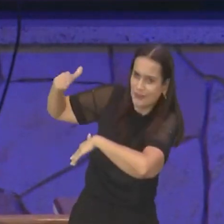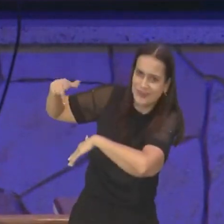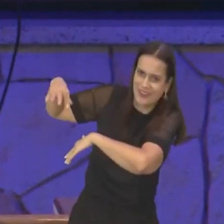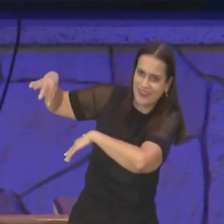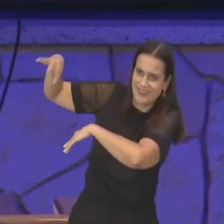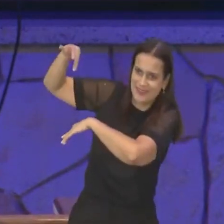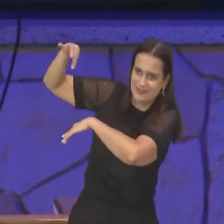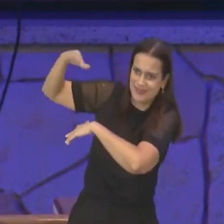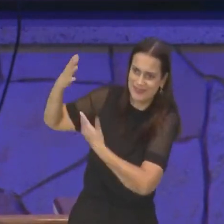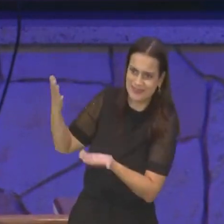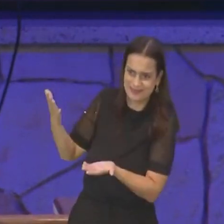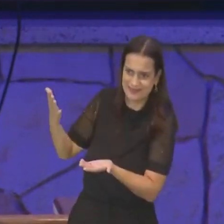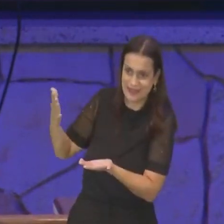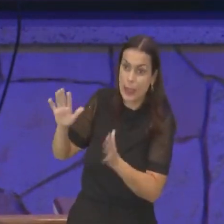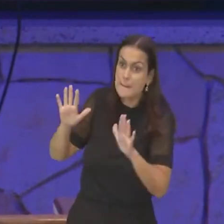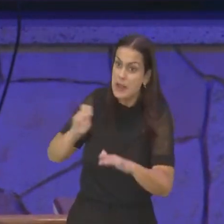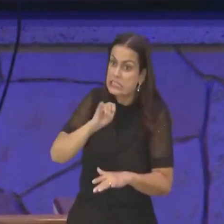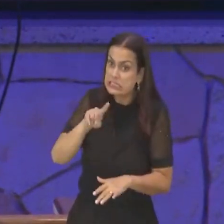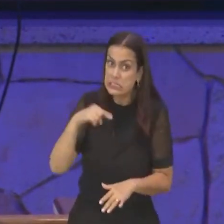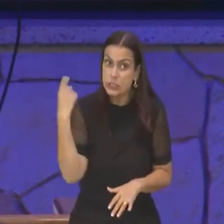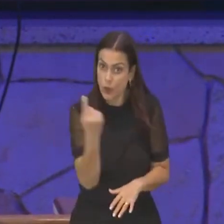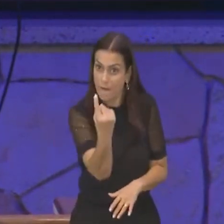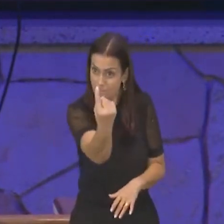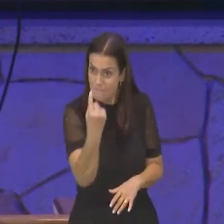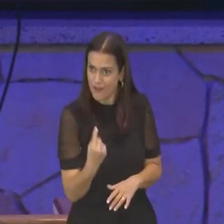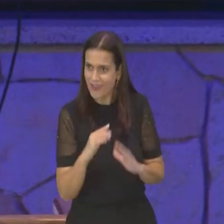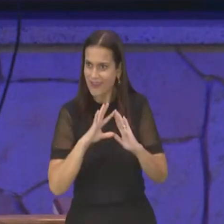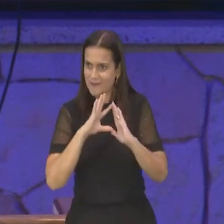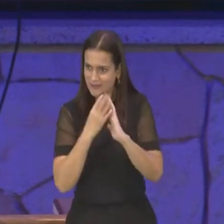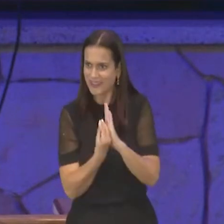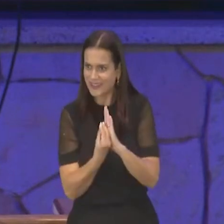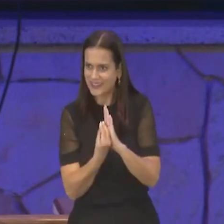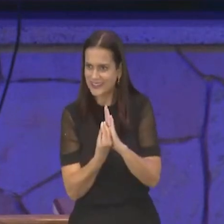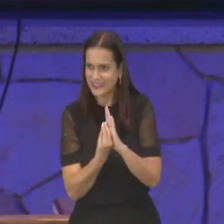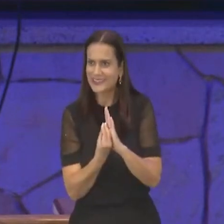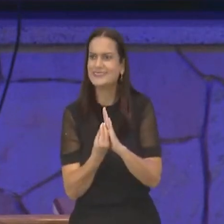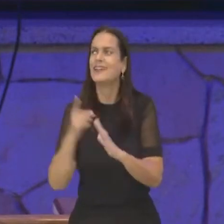transforma, porque a glória de Deus se manifesta.